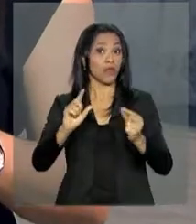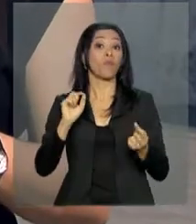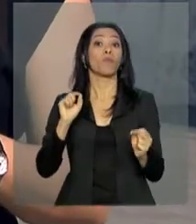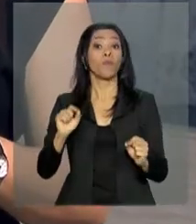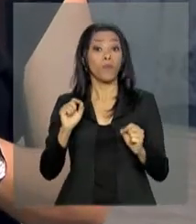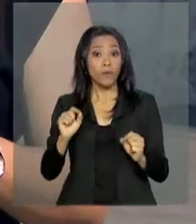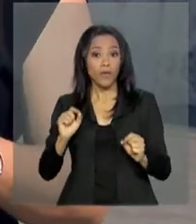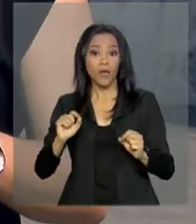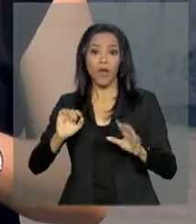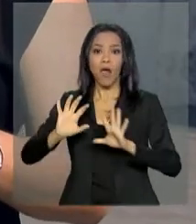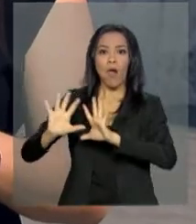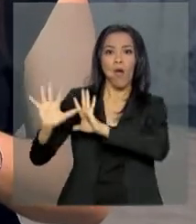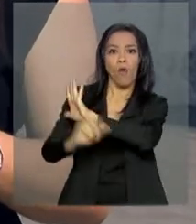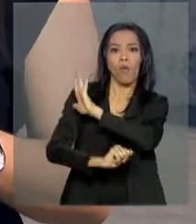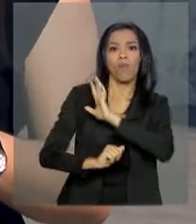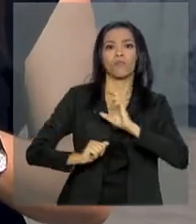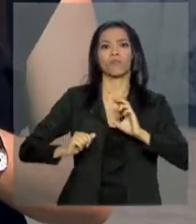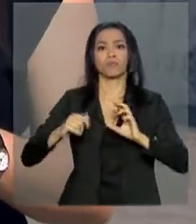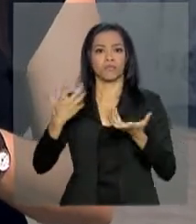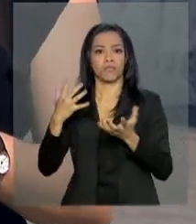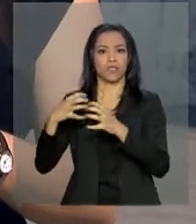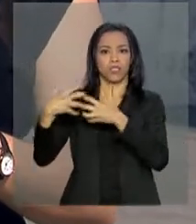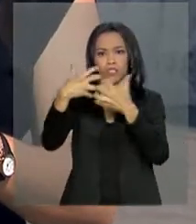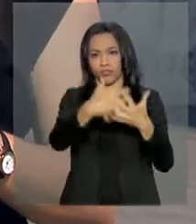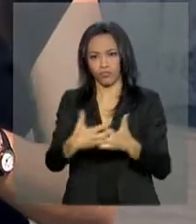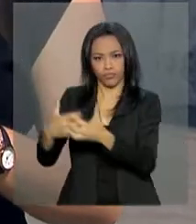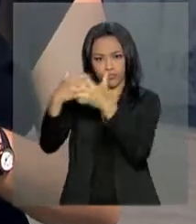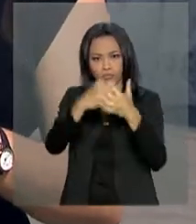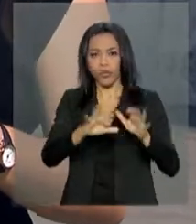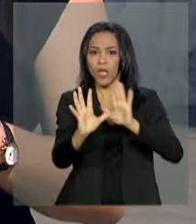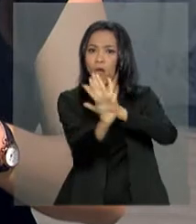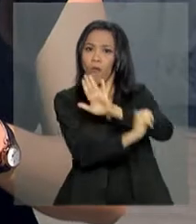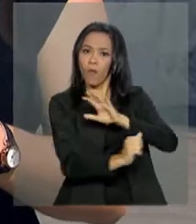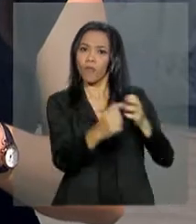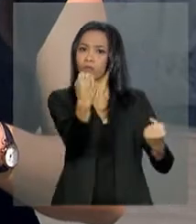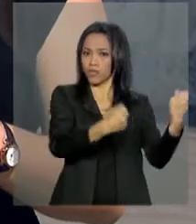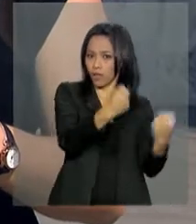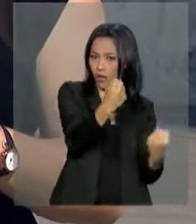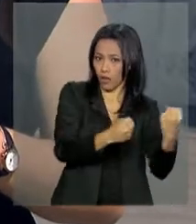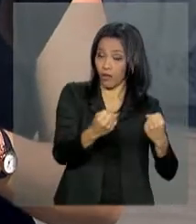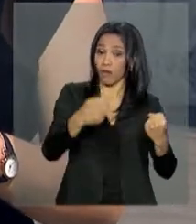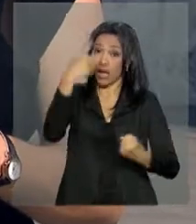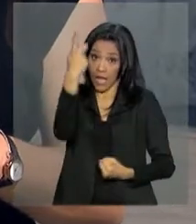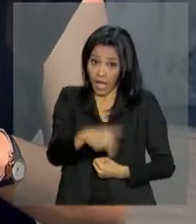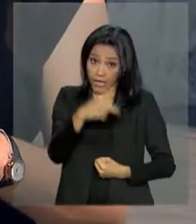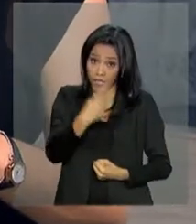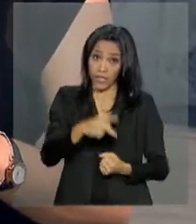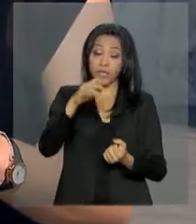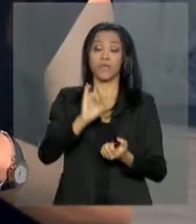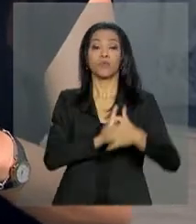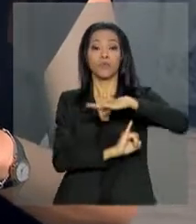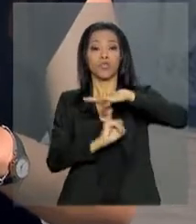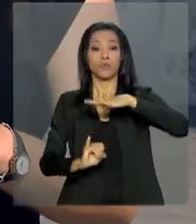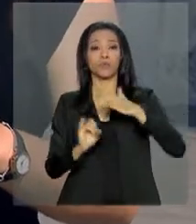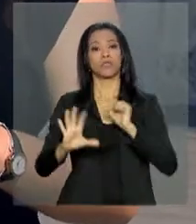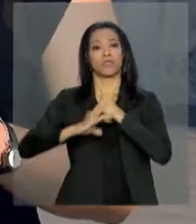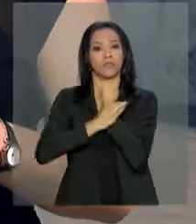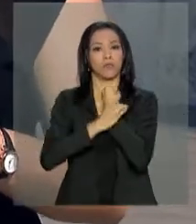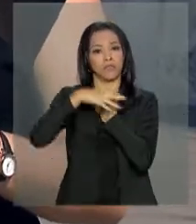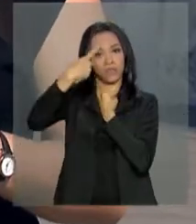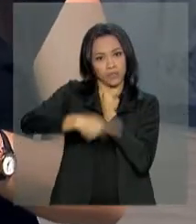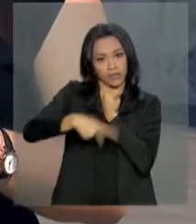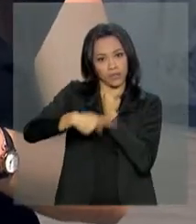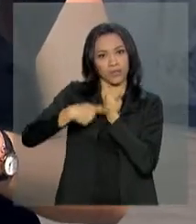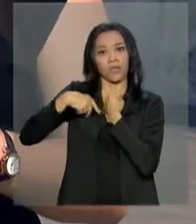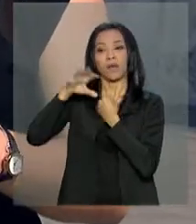contra o patrimônio, como roubo de cargas e de veículos. O Instituto de Segurança Pública, que tem monitorado a situação, busca